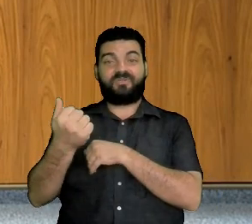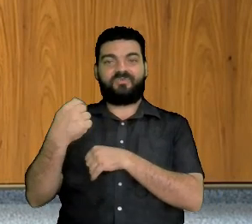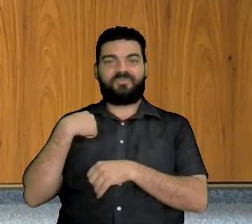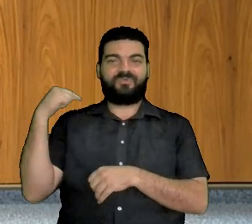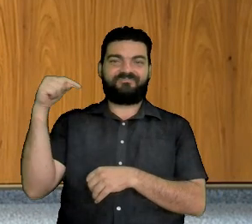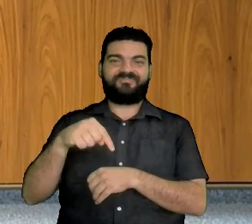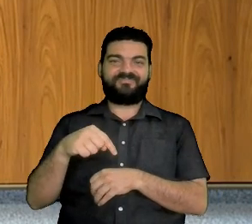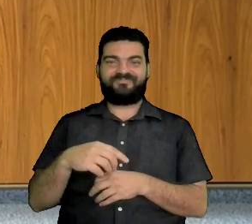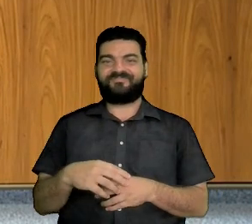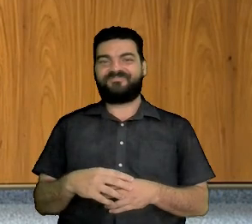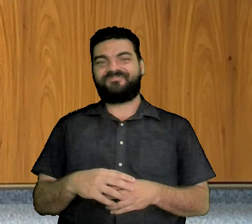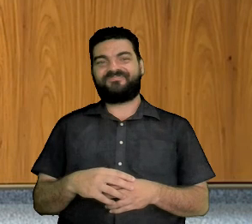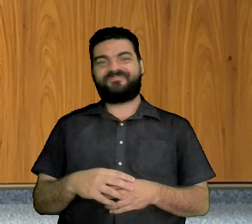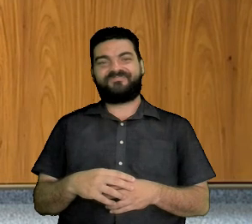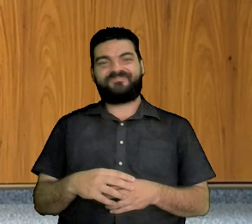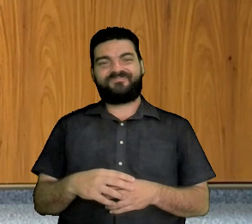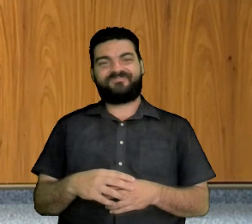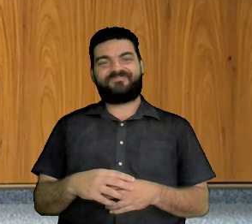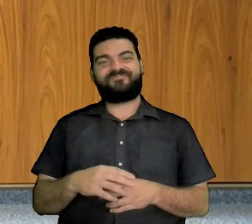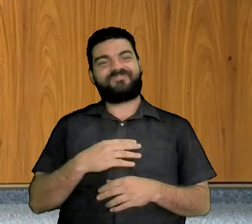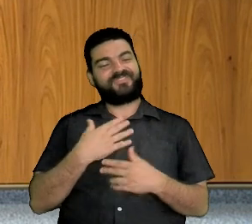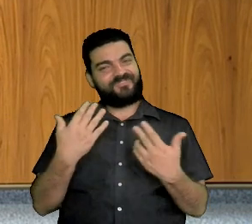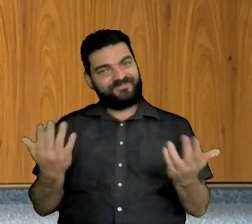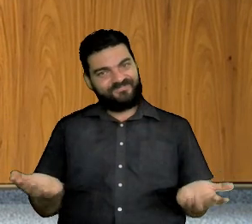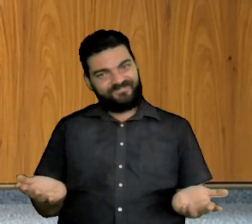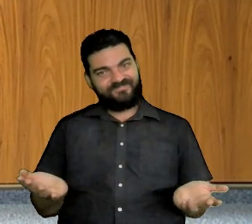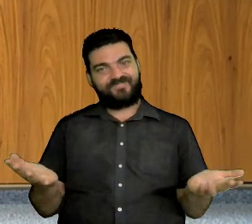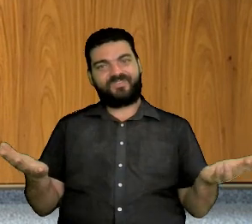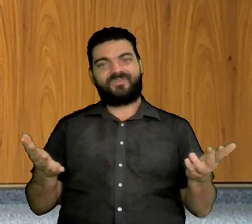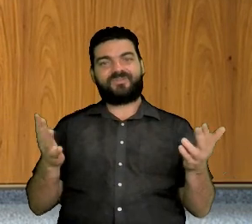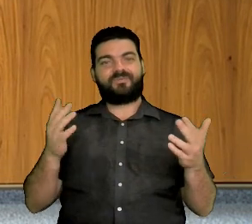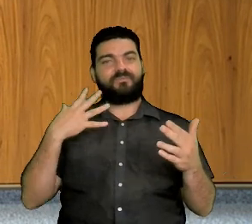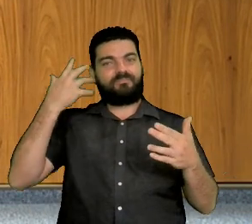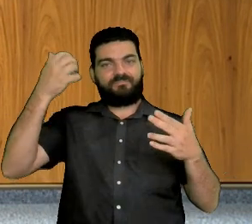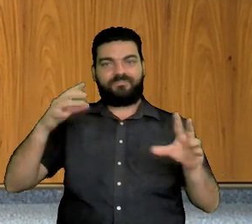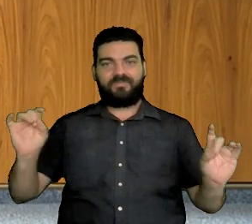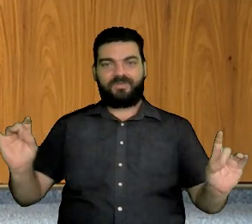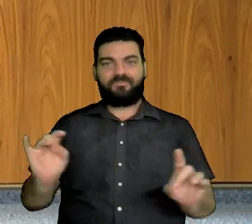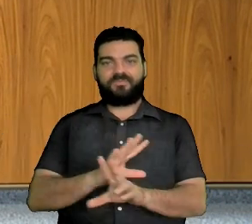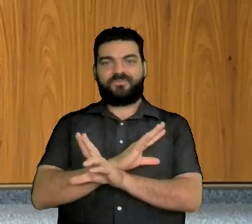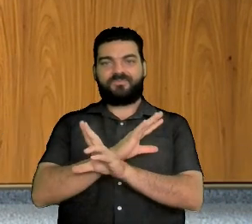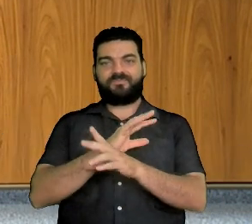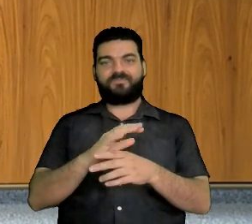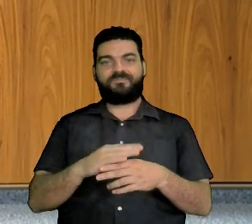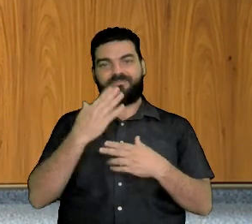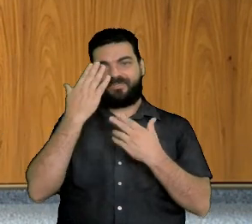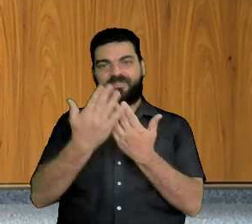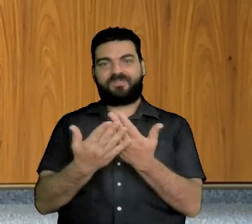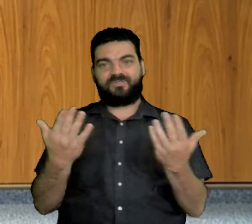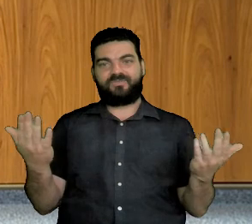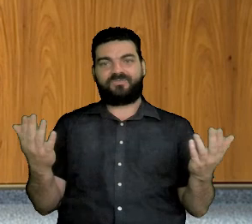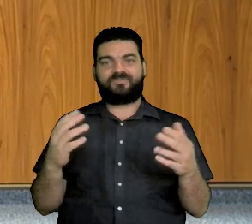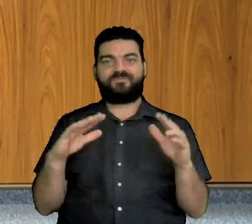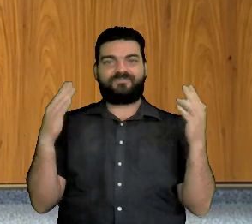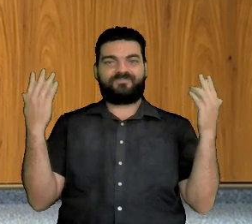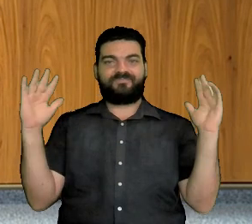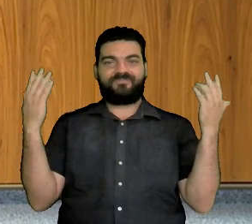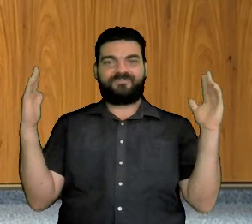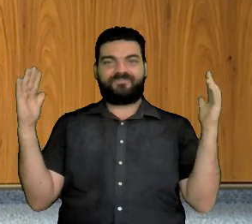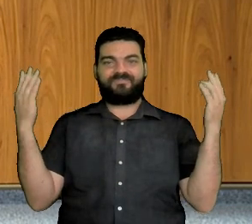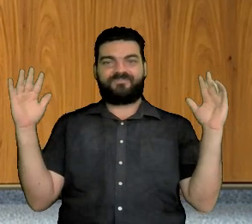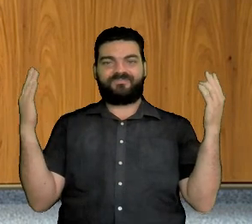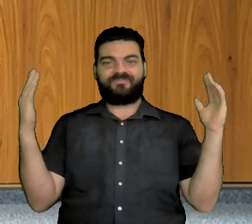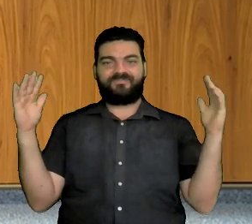da doutora Terezinha quando me indicou para participar da escola. Então, com essas palavras, eu dou por encerrada a